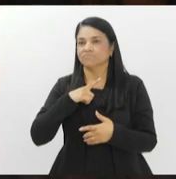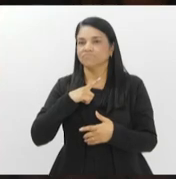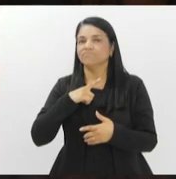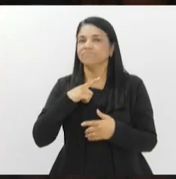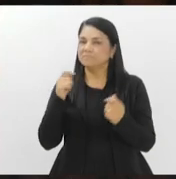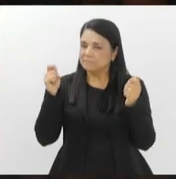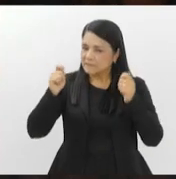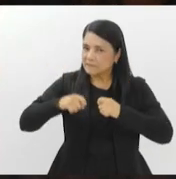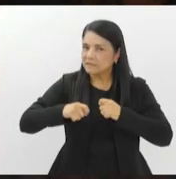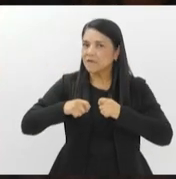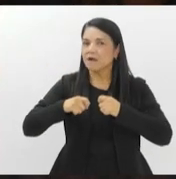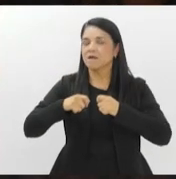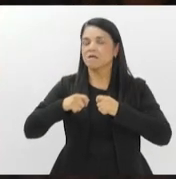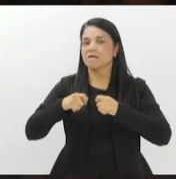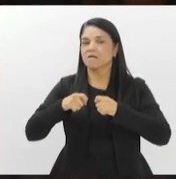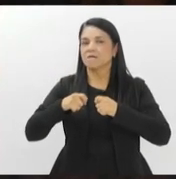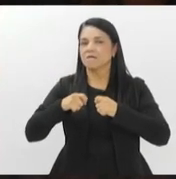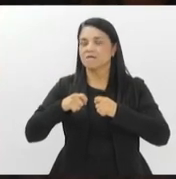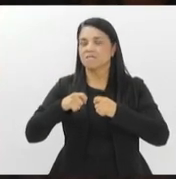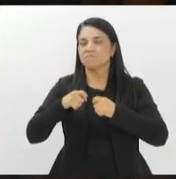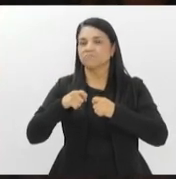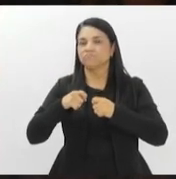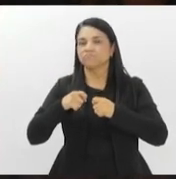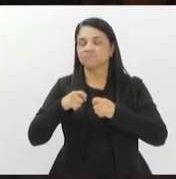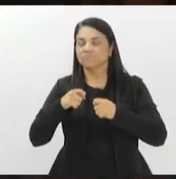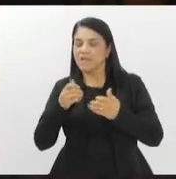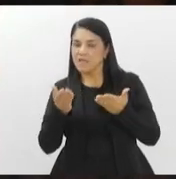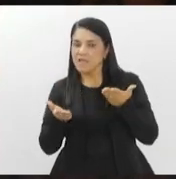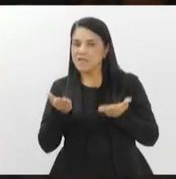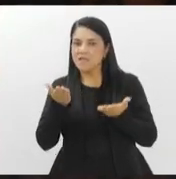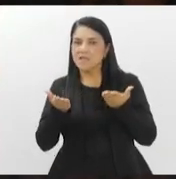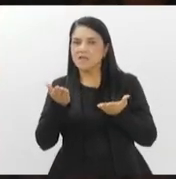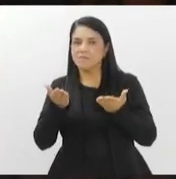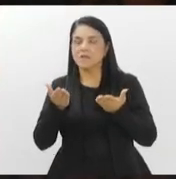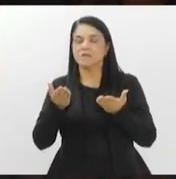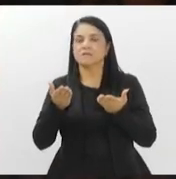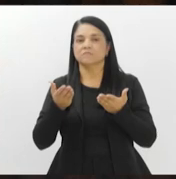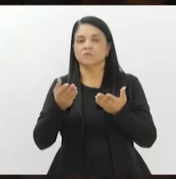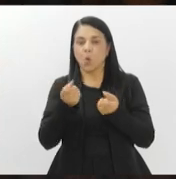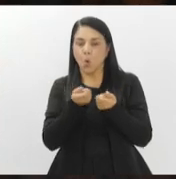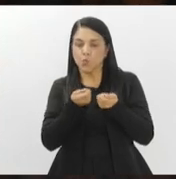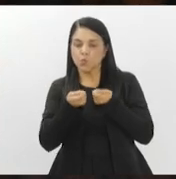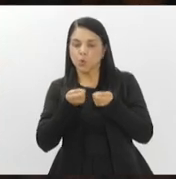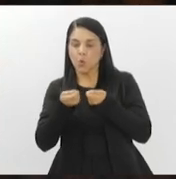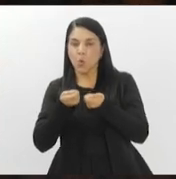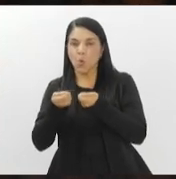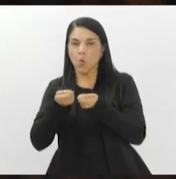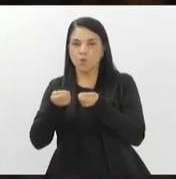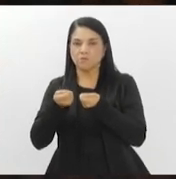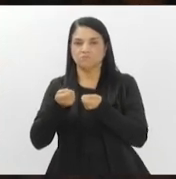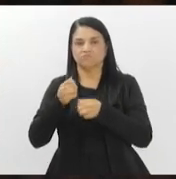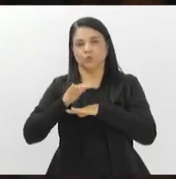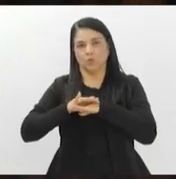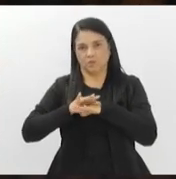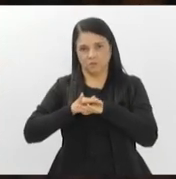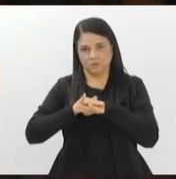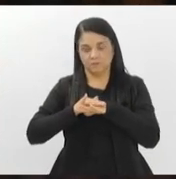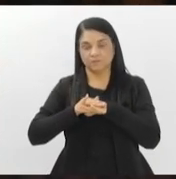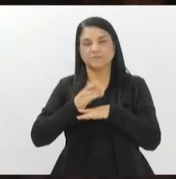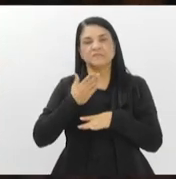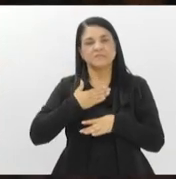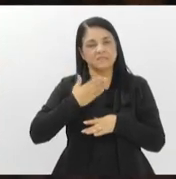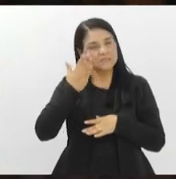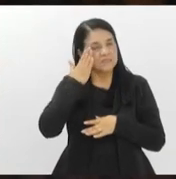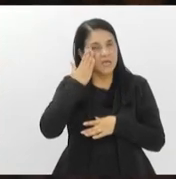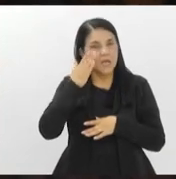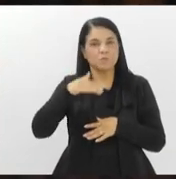tem conseguido manter equilibrado o avanço do vitiligo, né? E a gente sabe que muitos adultos que